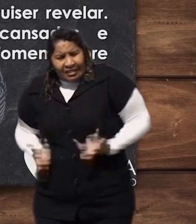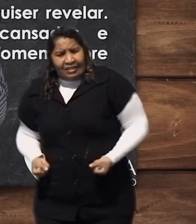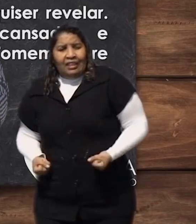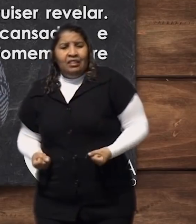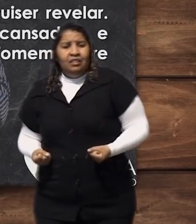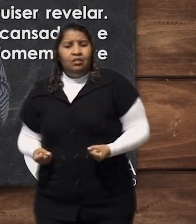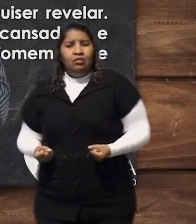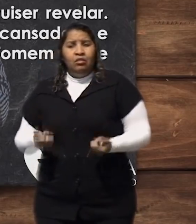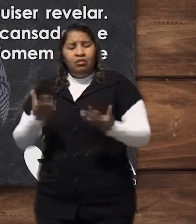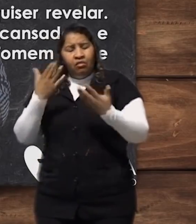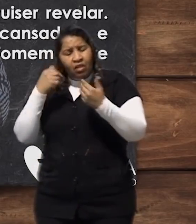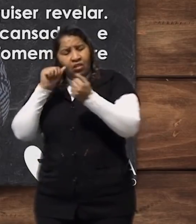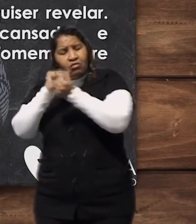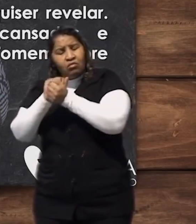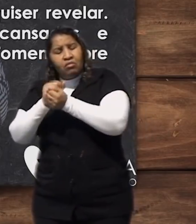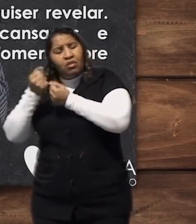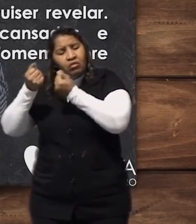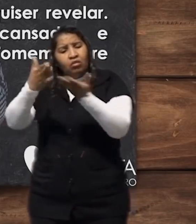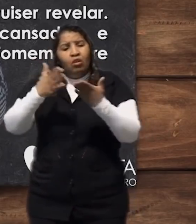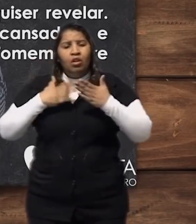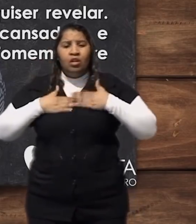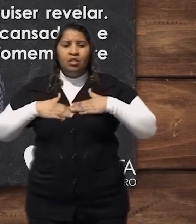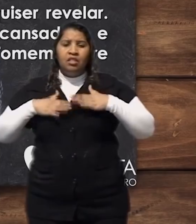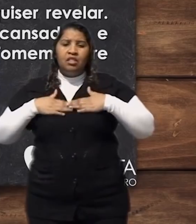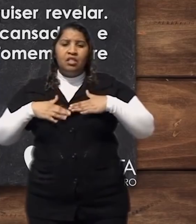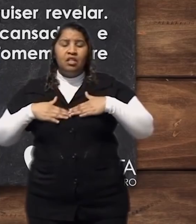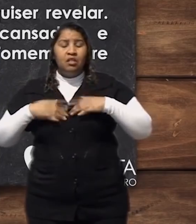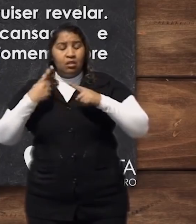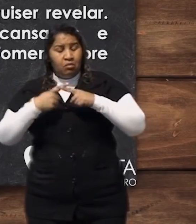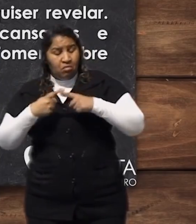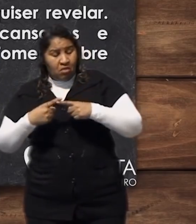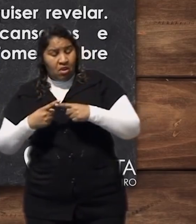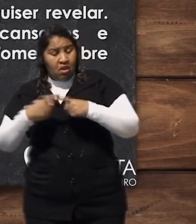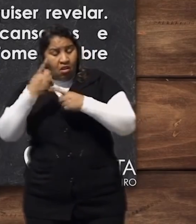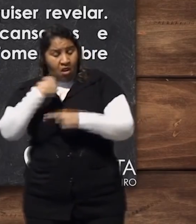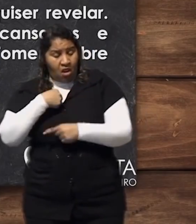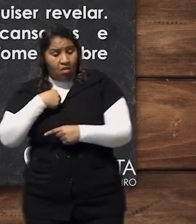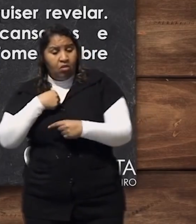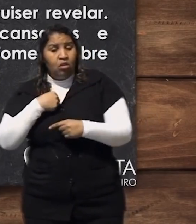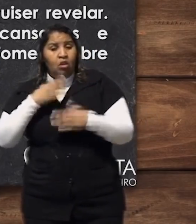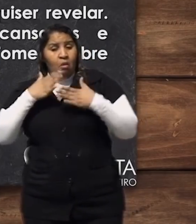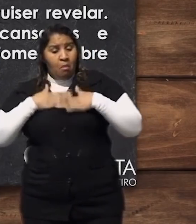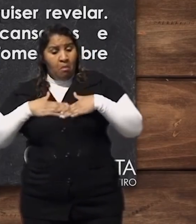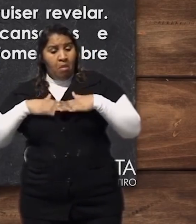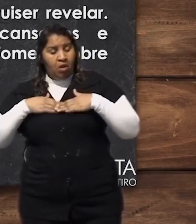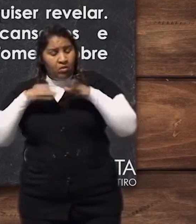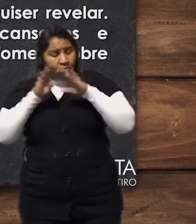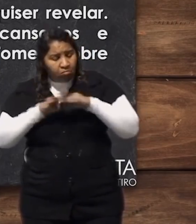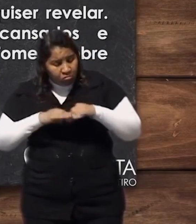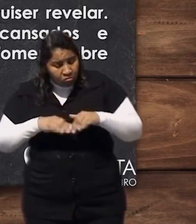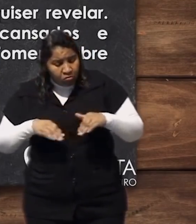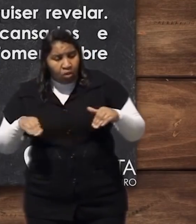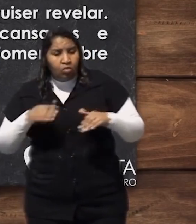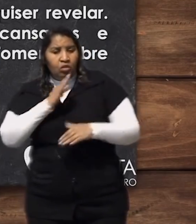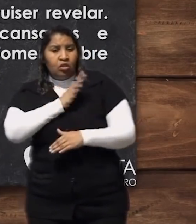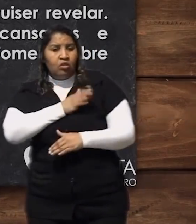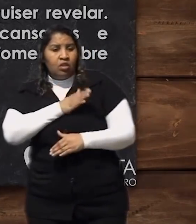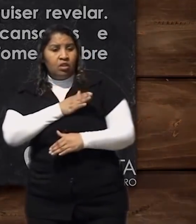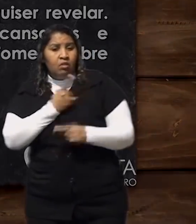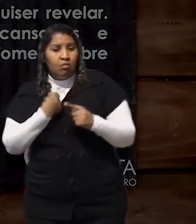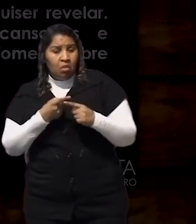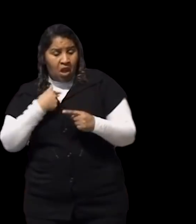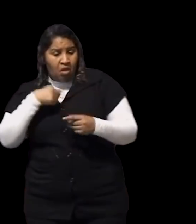sou manso e humilde de coração e vocês encontrarão descanso para as suas almas pois o meu jugo é suave e meu fardo